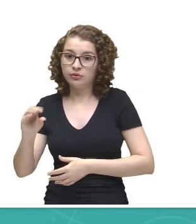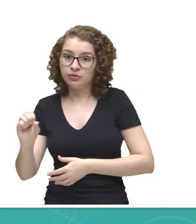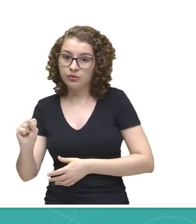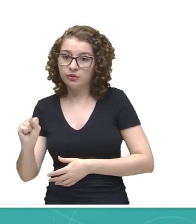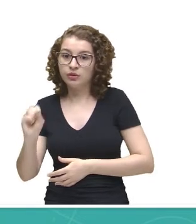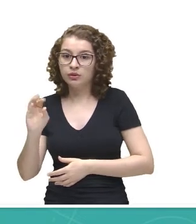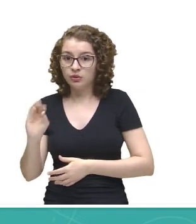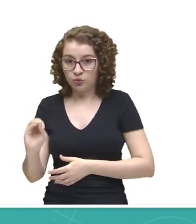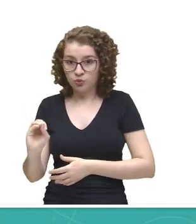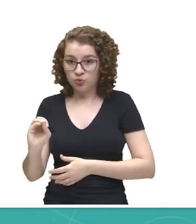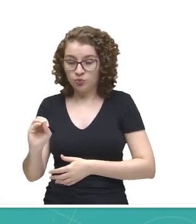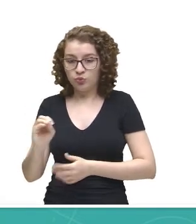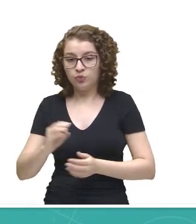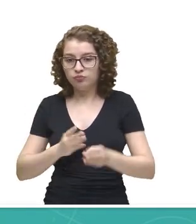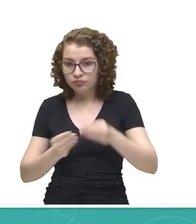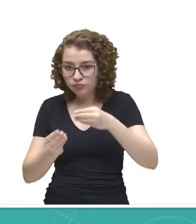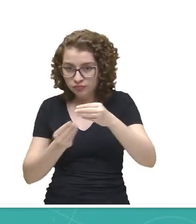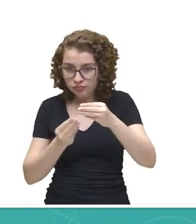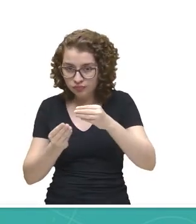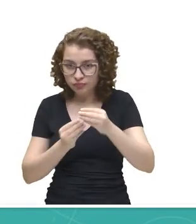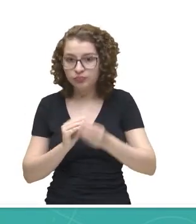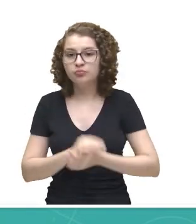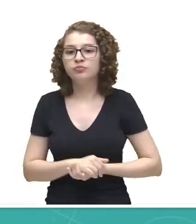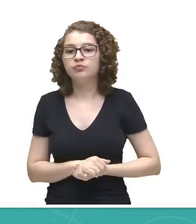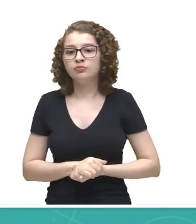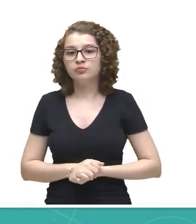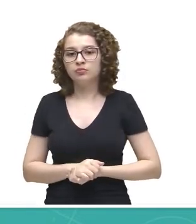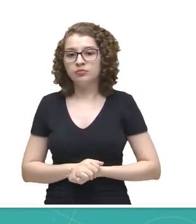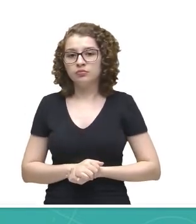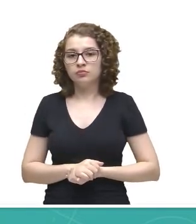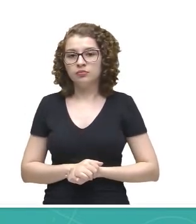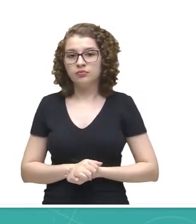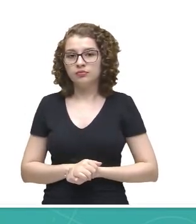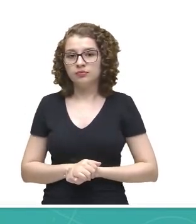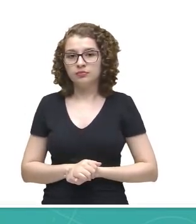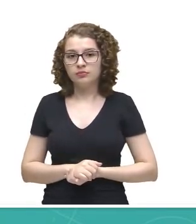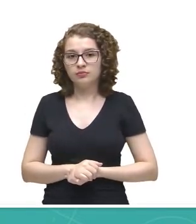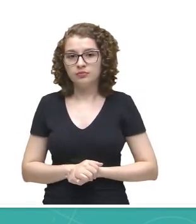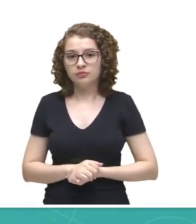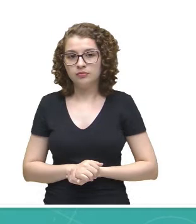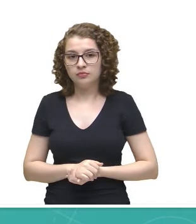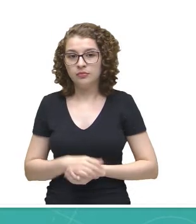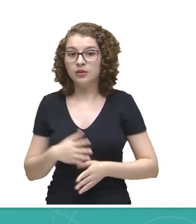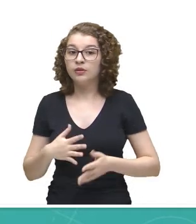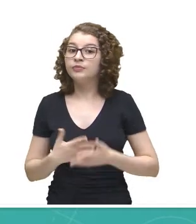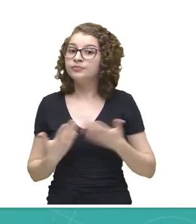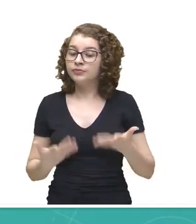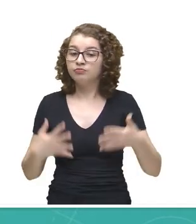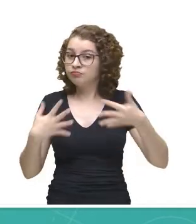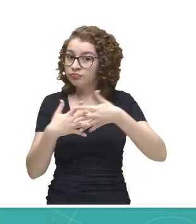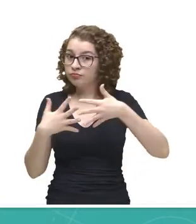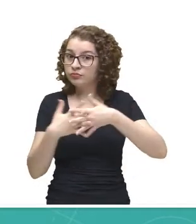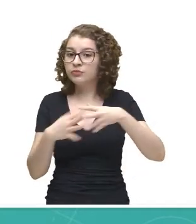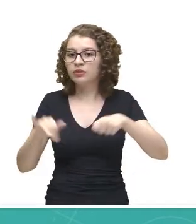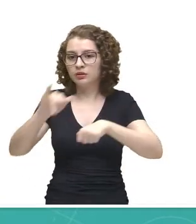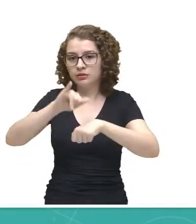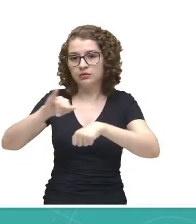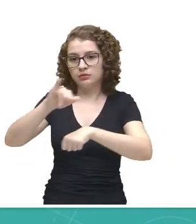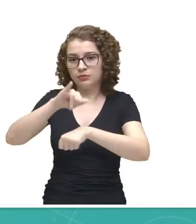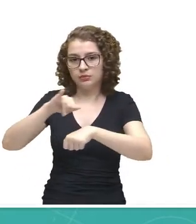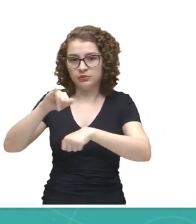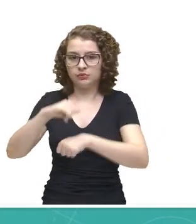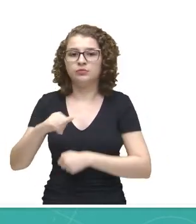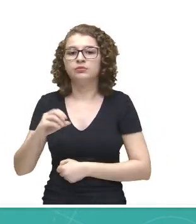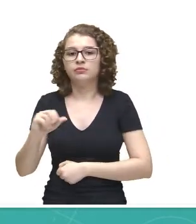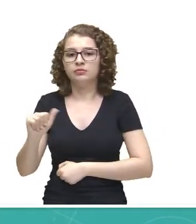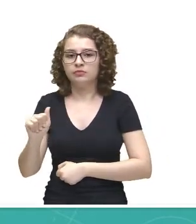ali uma estrutura específica, tá bom? E aqui a gente tem o tecido conjuntivo adiposo,